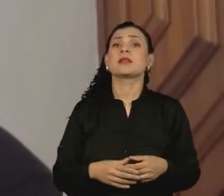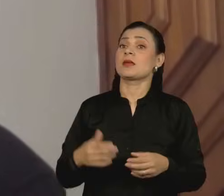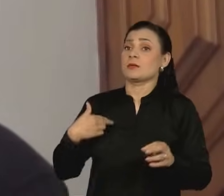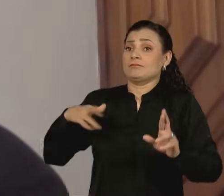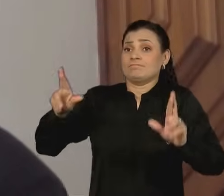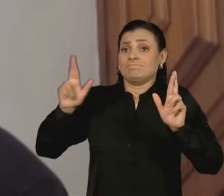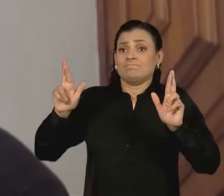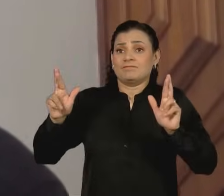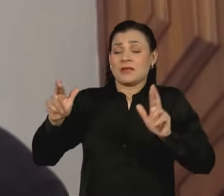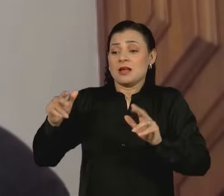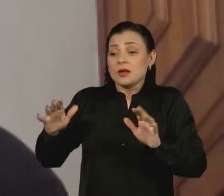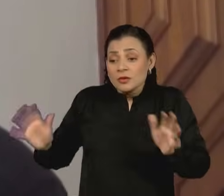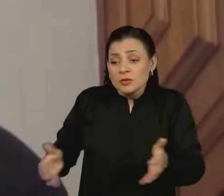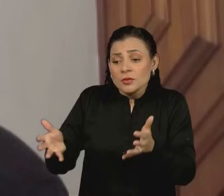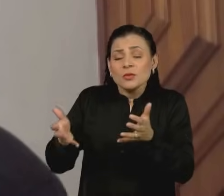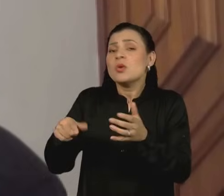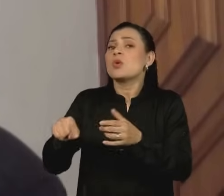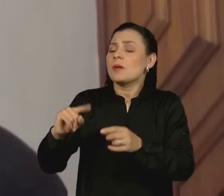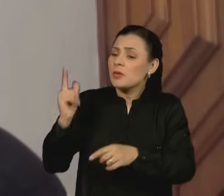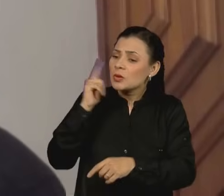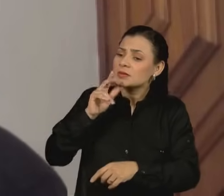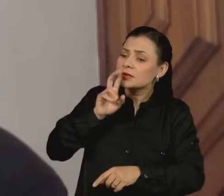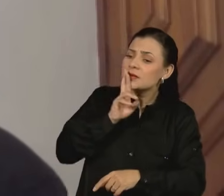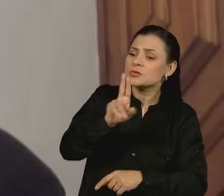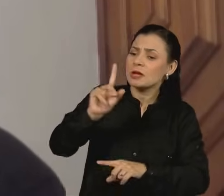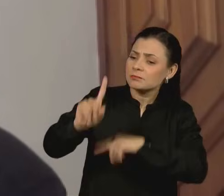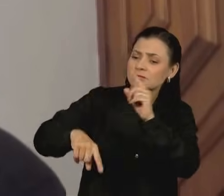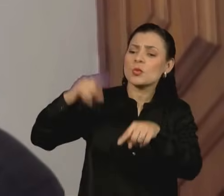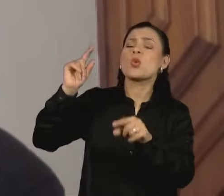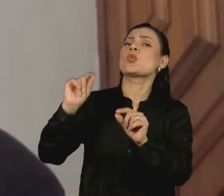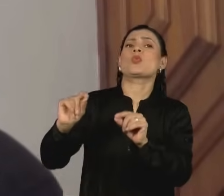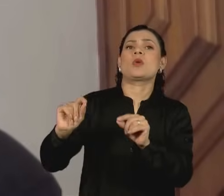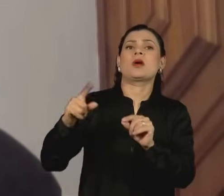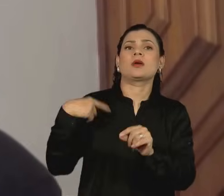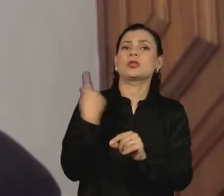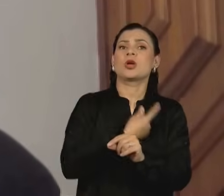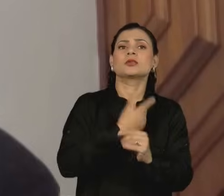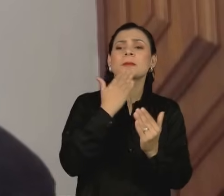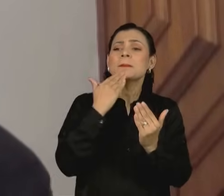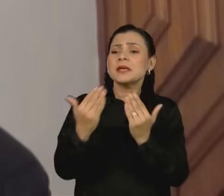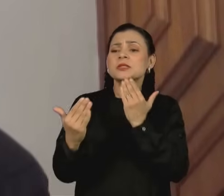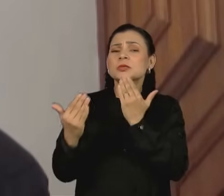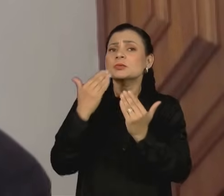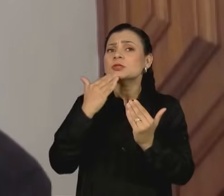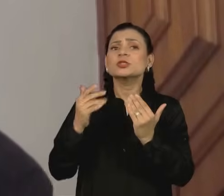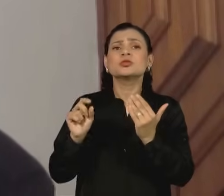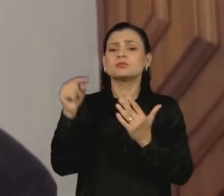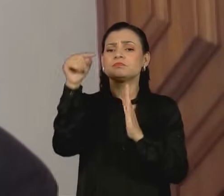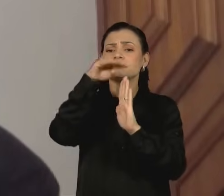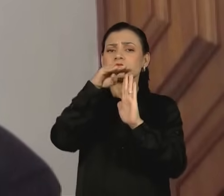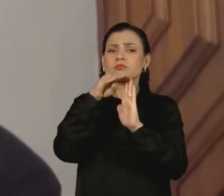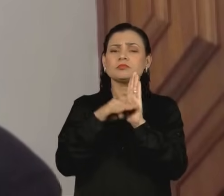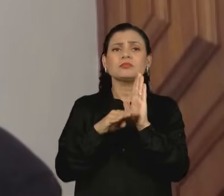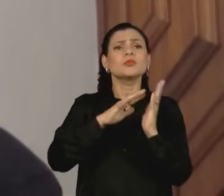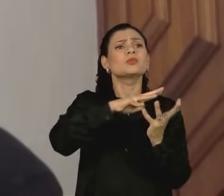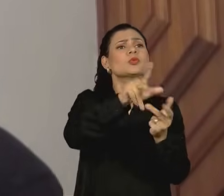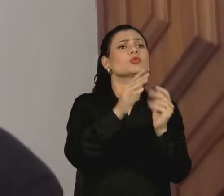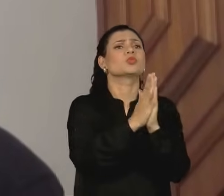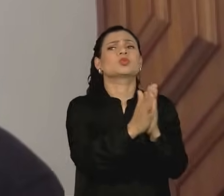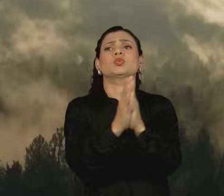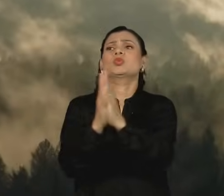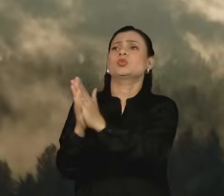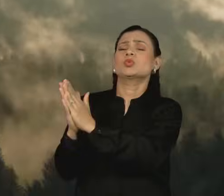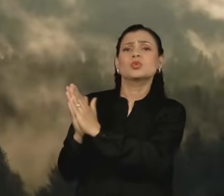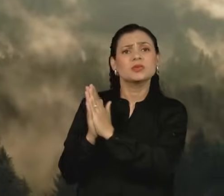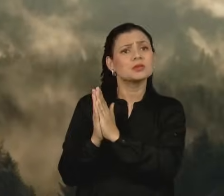e vou trabalhar nesse sentido, seja também a construção desse nosso uníssono de pedidos para o mundo, para as